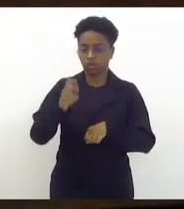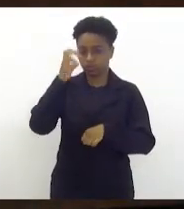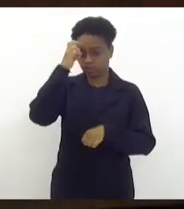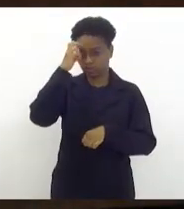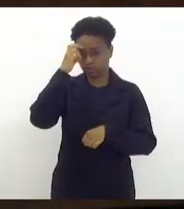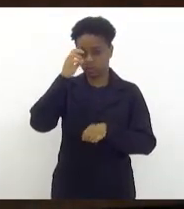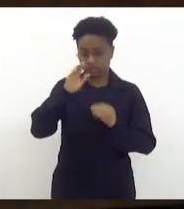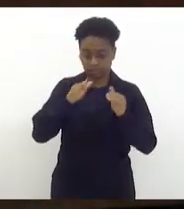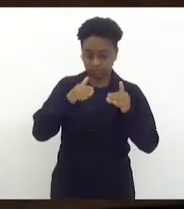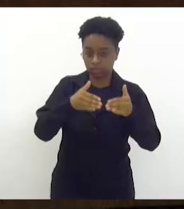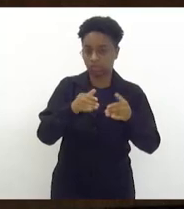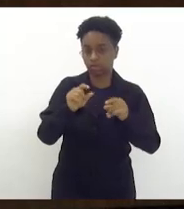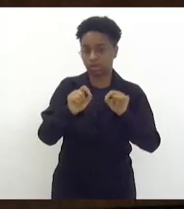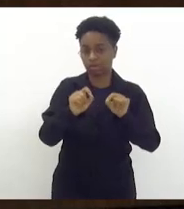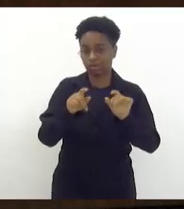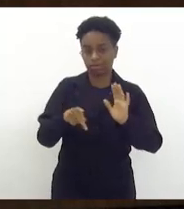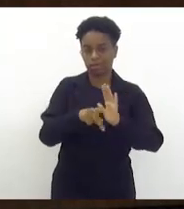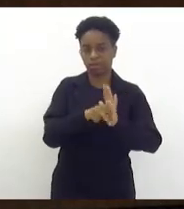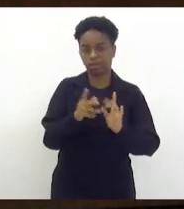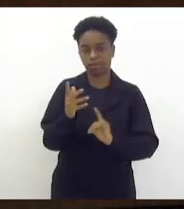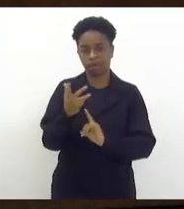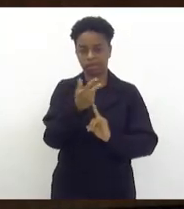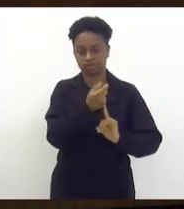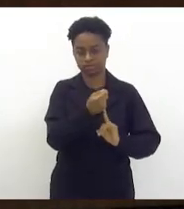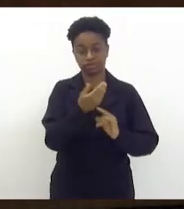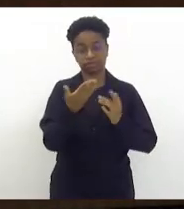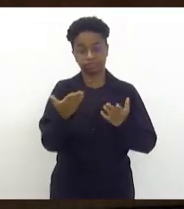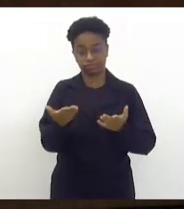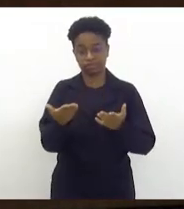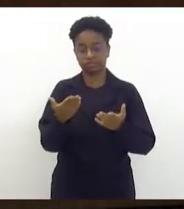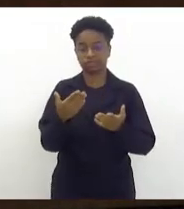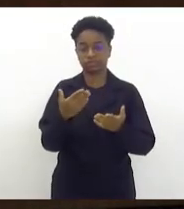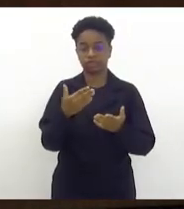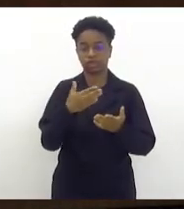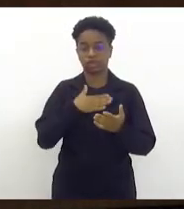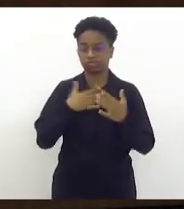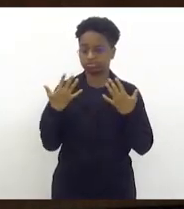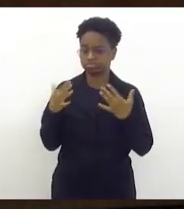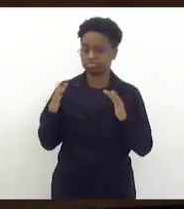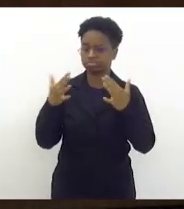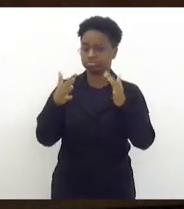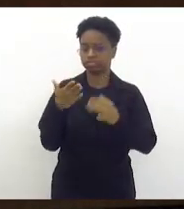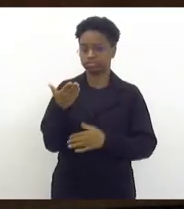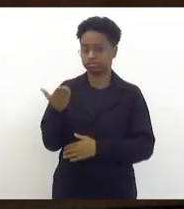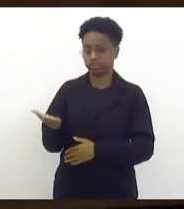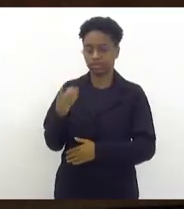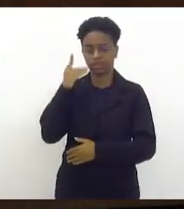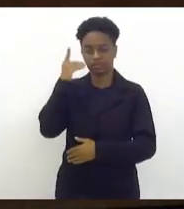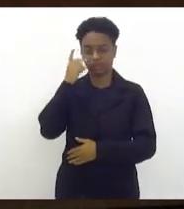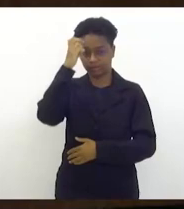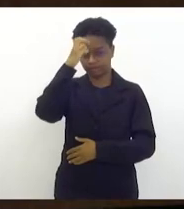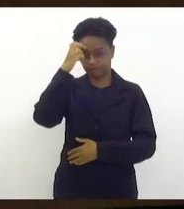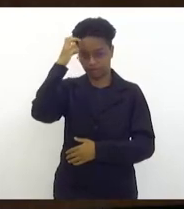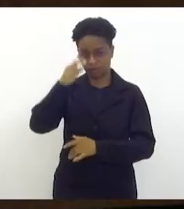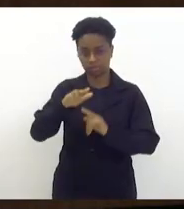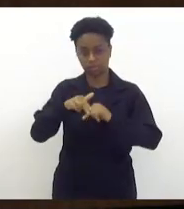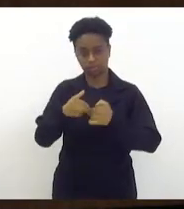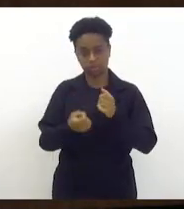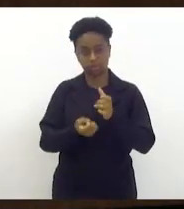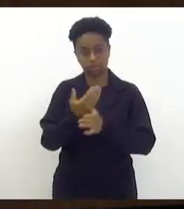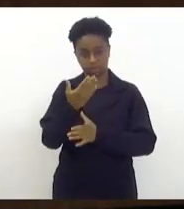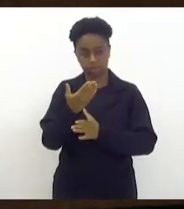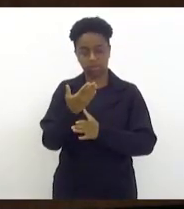aquela que é feita pelos artistas. Quero aqui, fica aqui o meu elogio à companheira, a deputada Verônica Lima, pelo projeto,